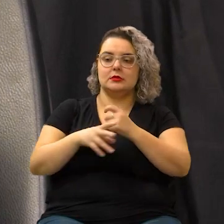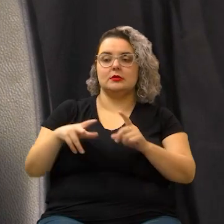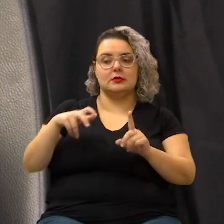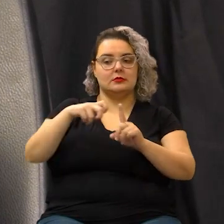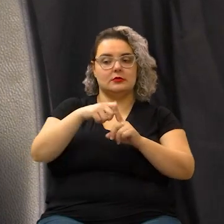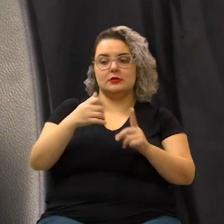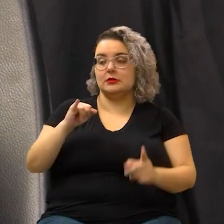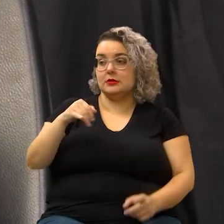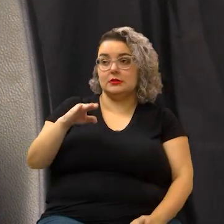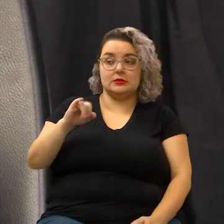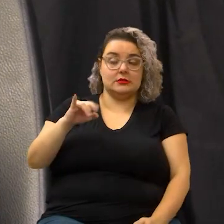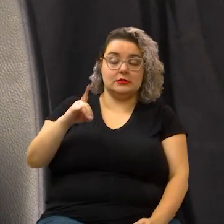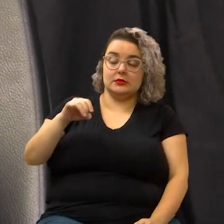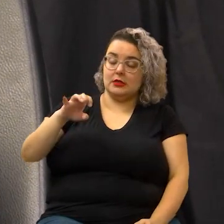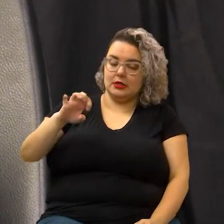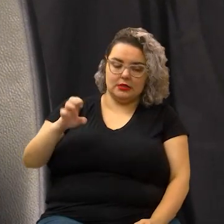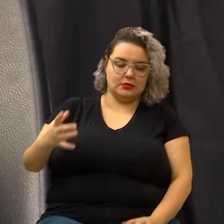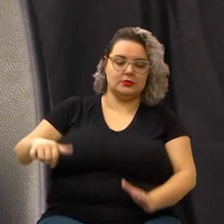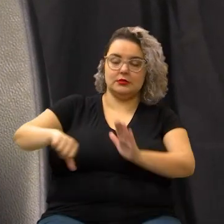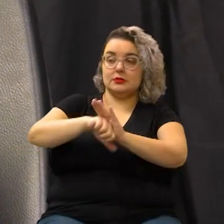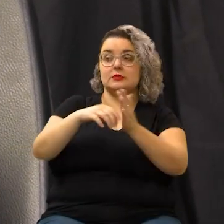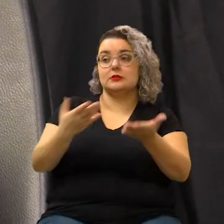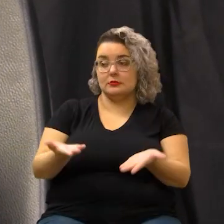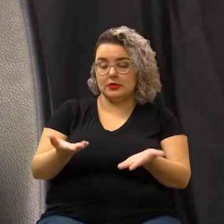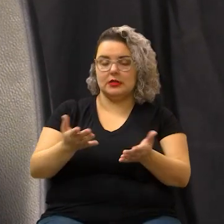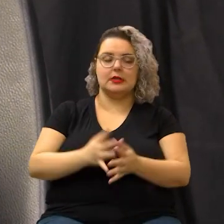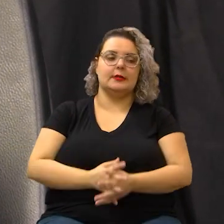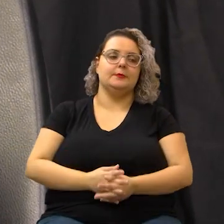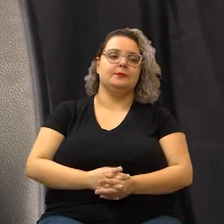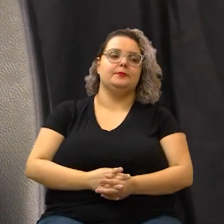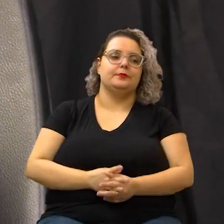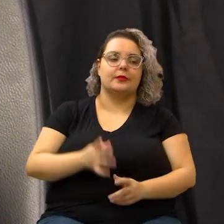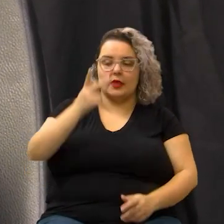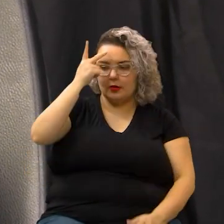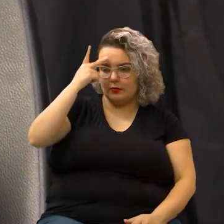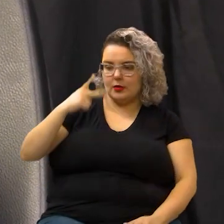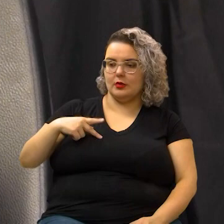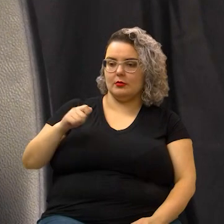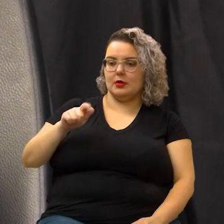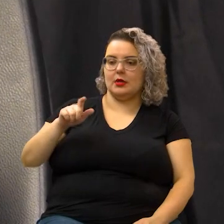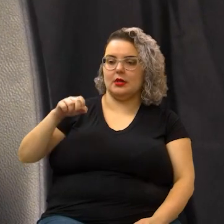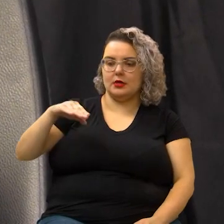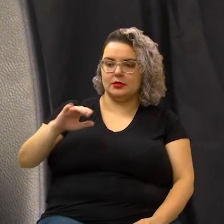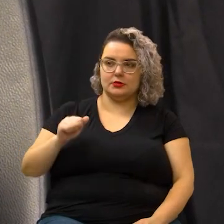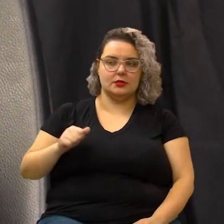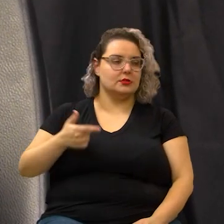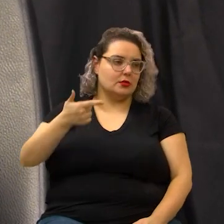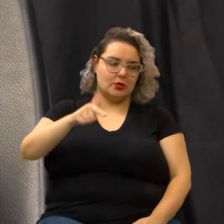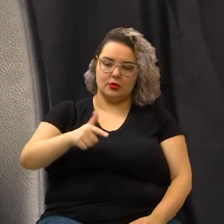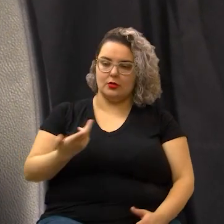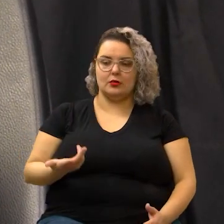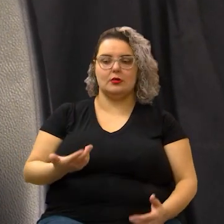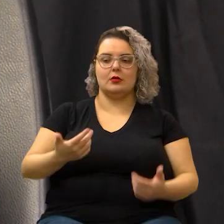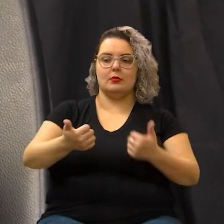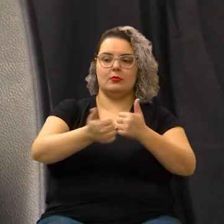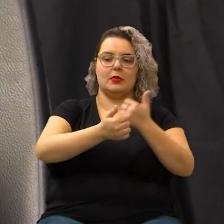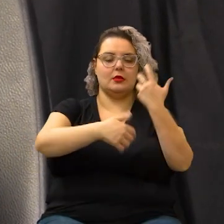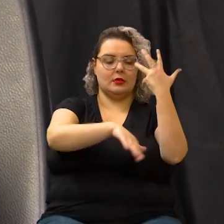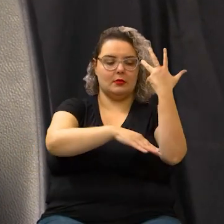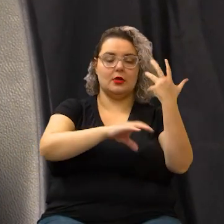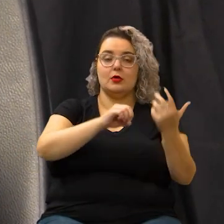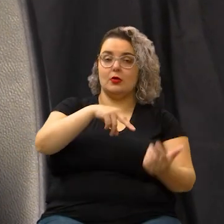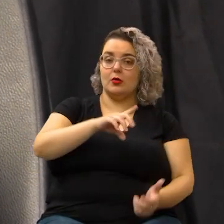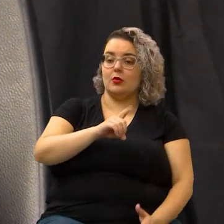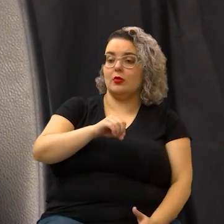nesse incidente, nesse crime. Sim. Ali. Foi ali no próprio agência do Correio, tem até hoje, no mesmo lugar, perto da Praça da